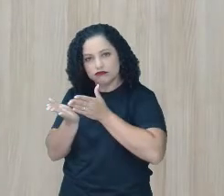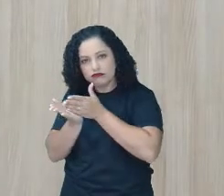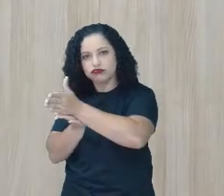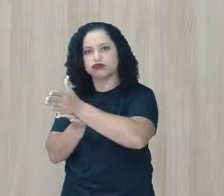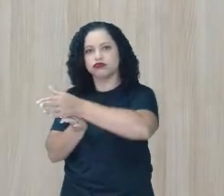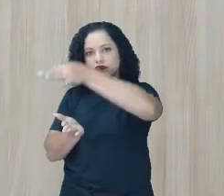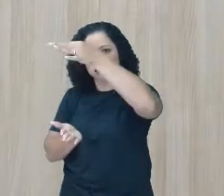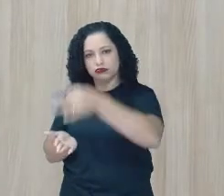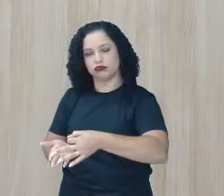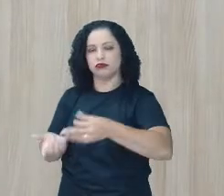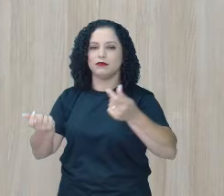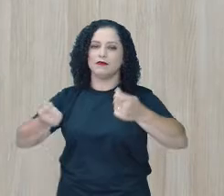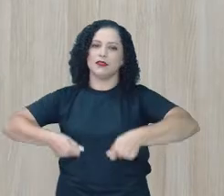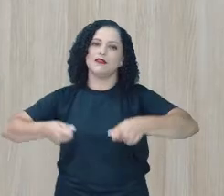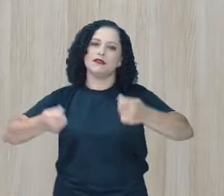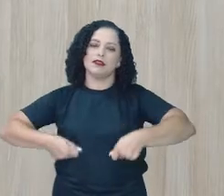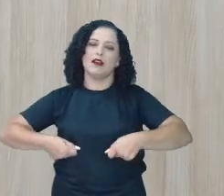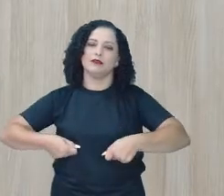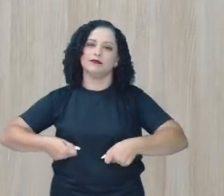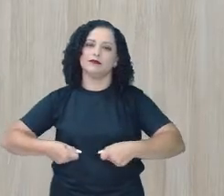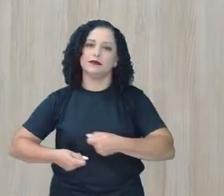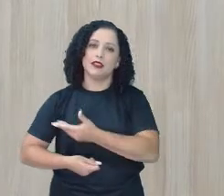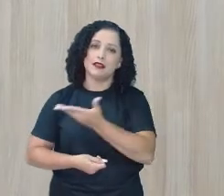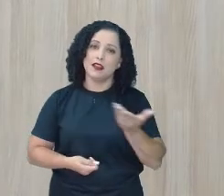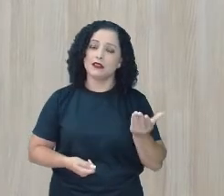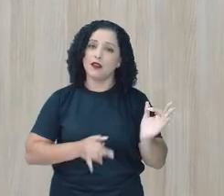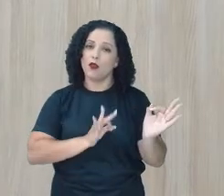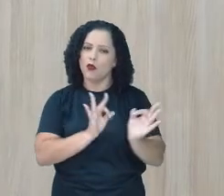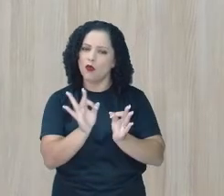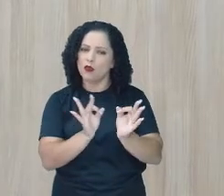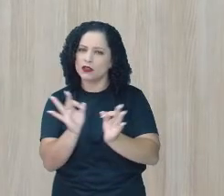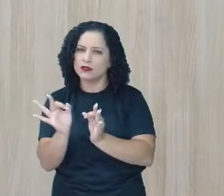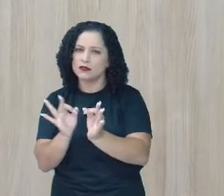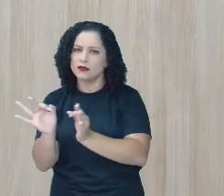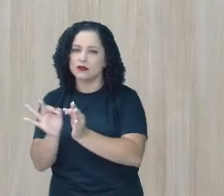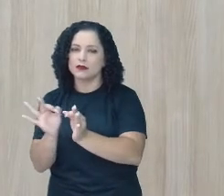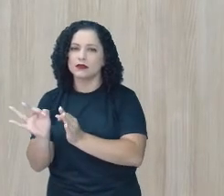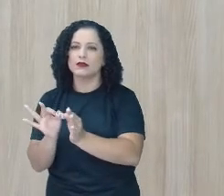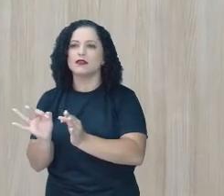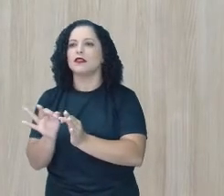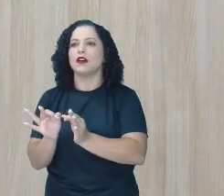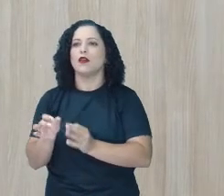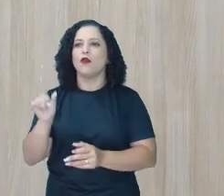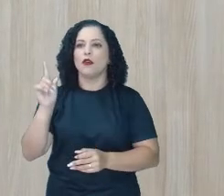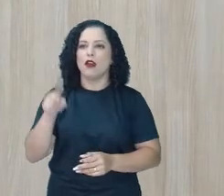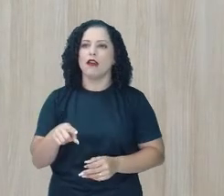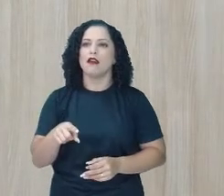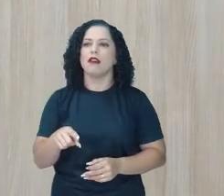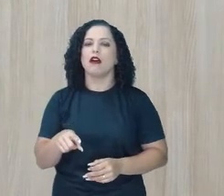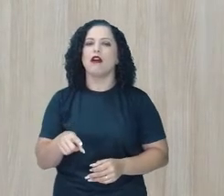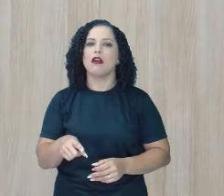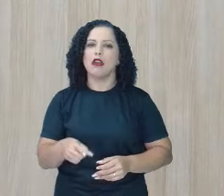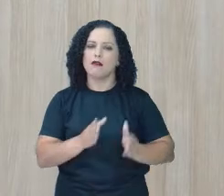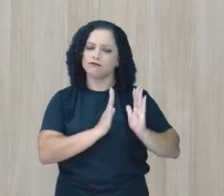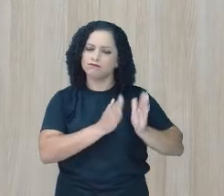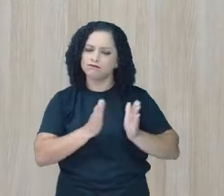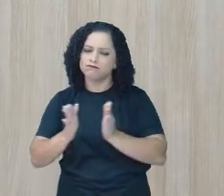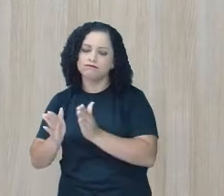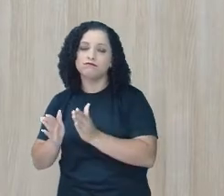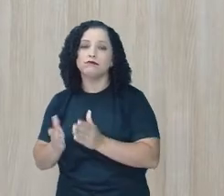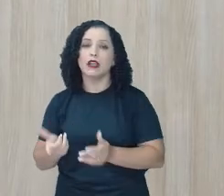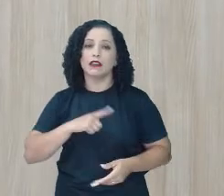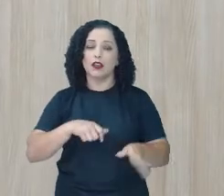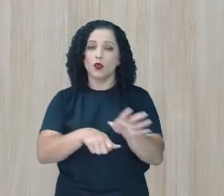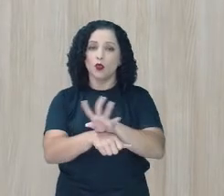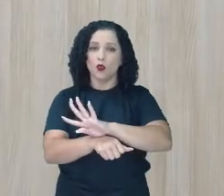E essa organização é muito explorada, ou seja, é bem trabalhada no filme que